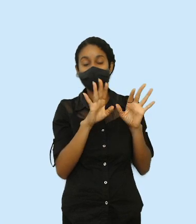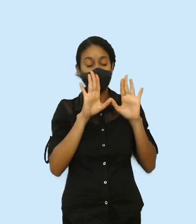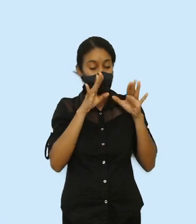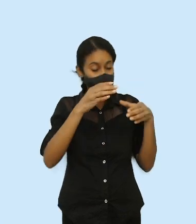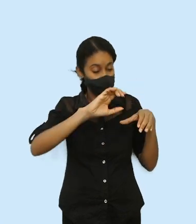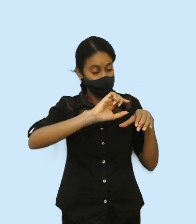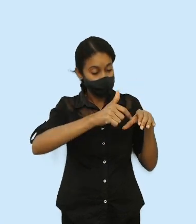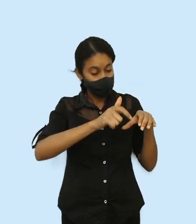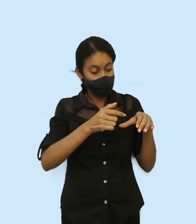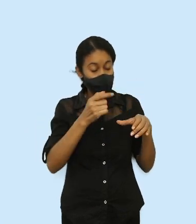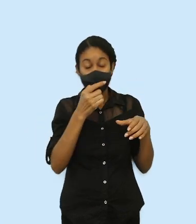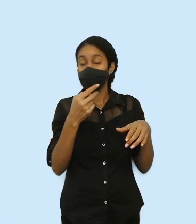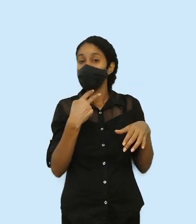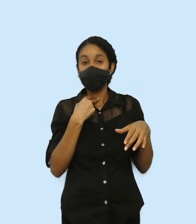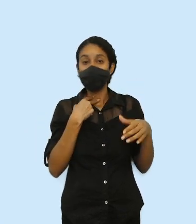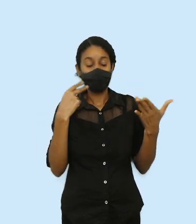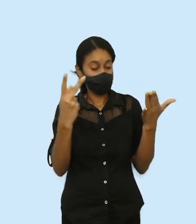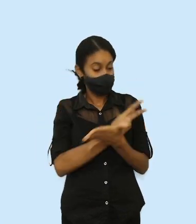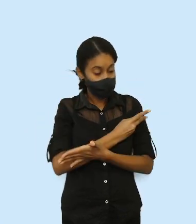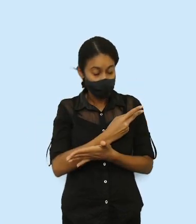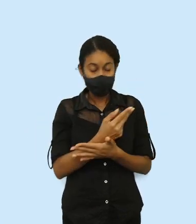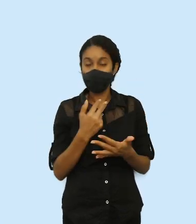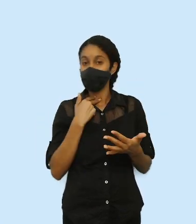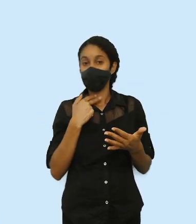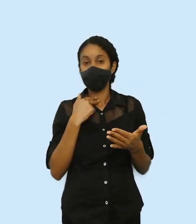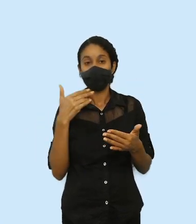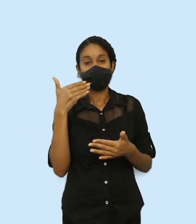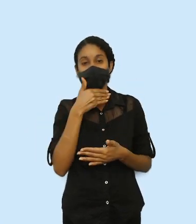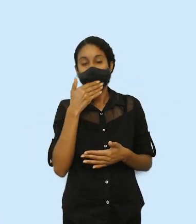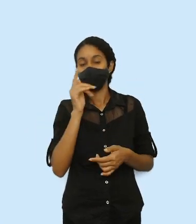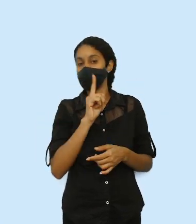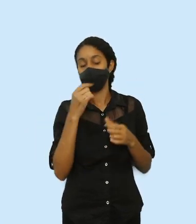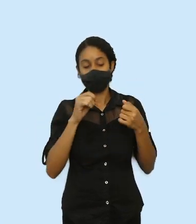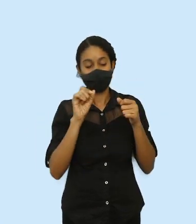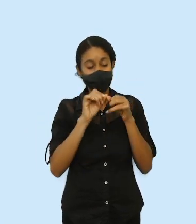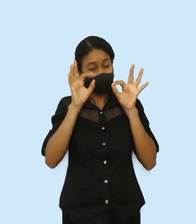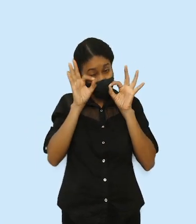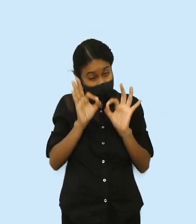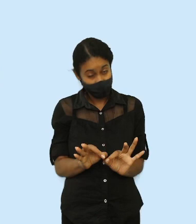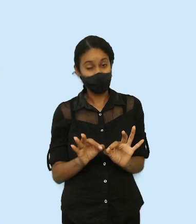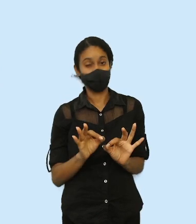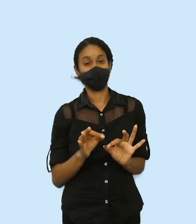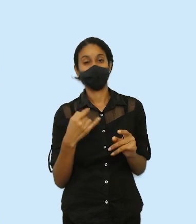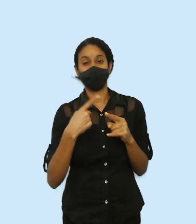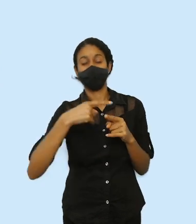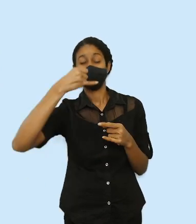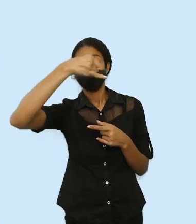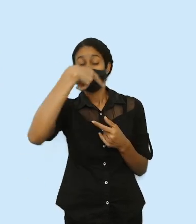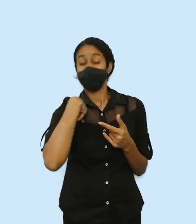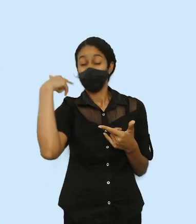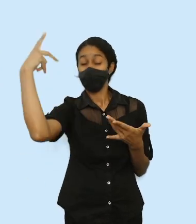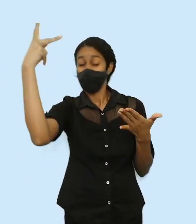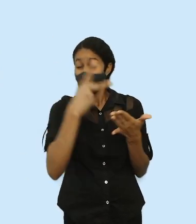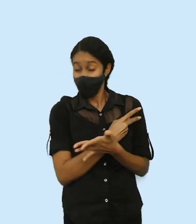na placa. Eu não posso errar, eu não posso falhar. Eu preciso fazer direitinho esse processo, porque se eu errar esse processo, quando eu colocar